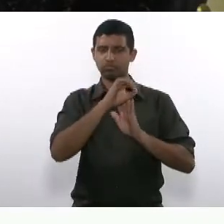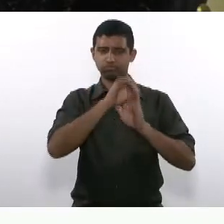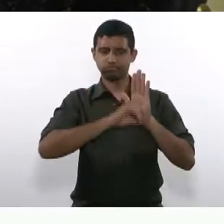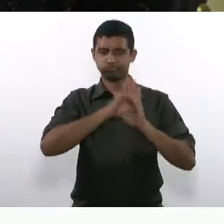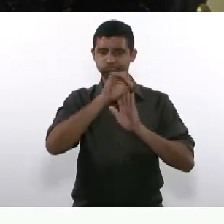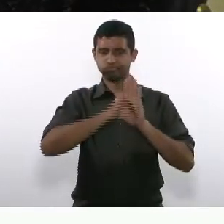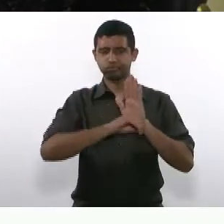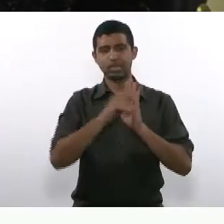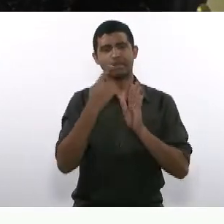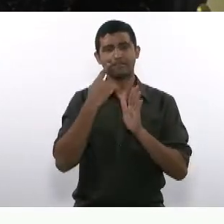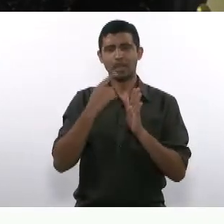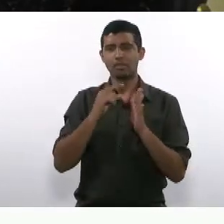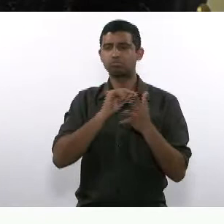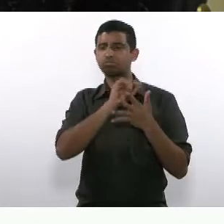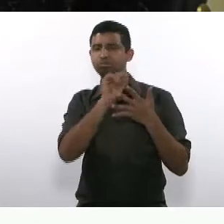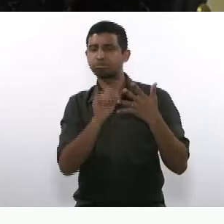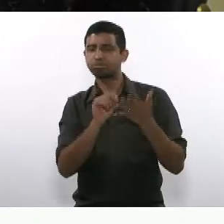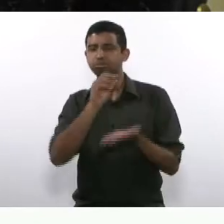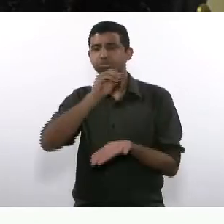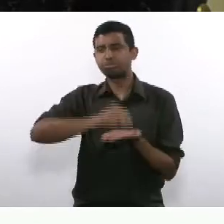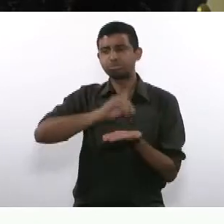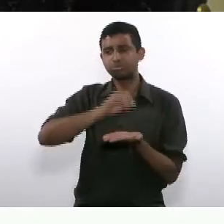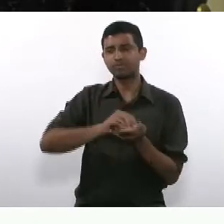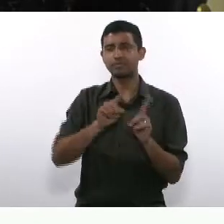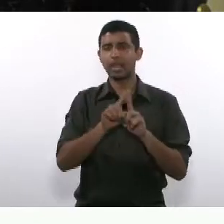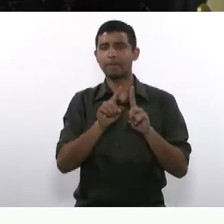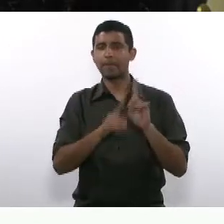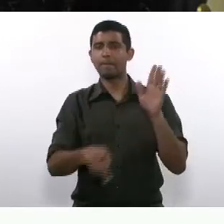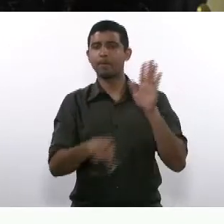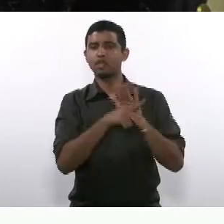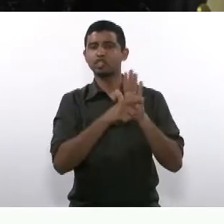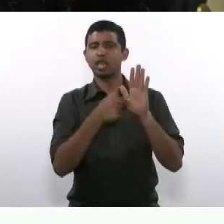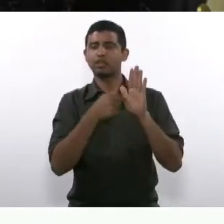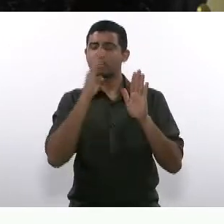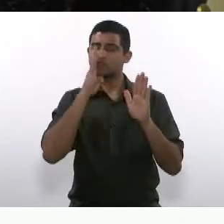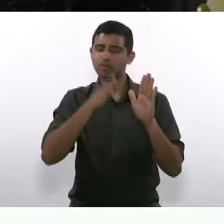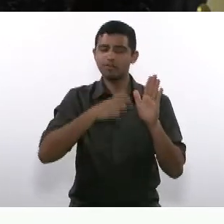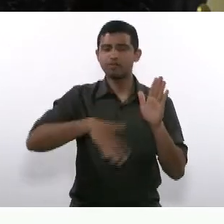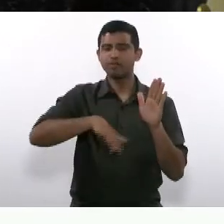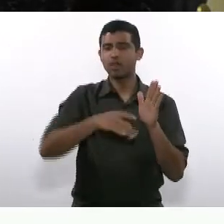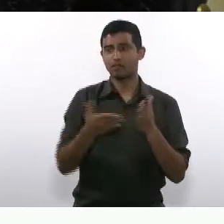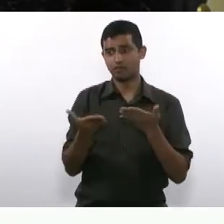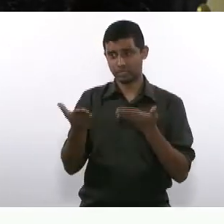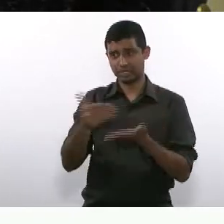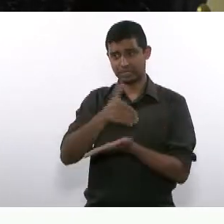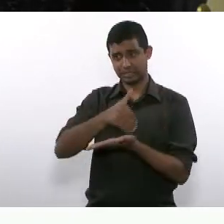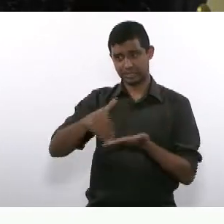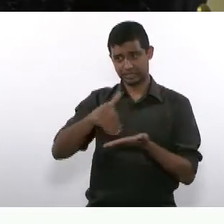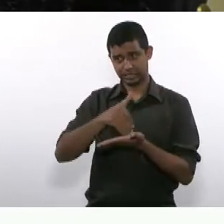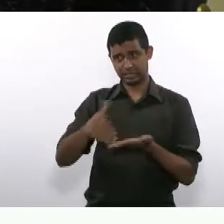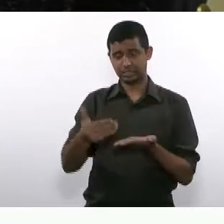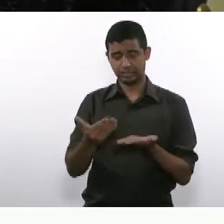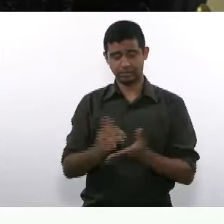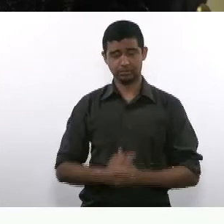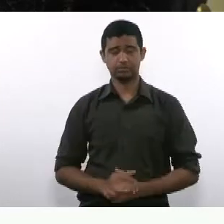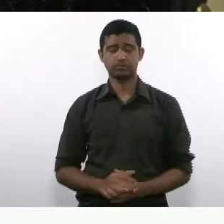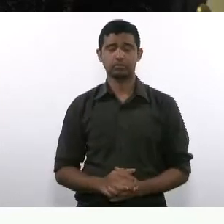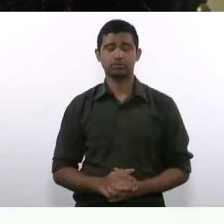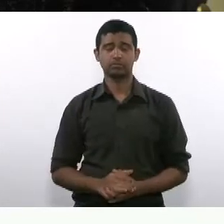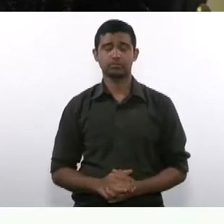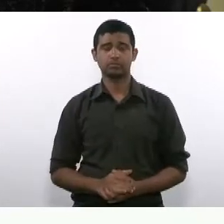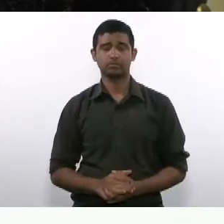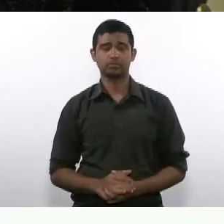demandas, quais projetos específicos, quando a senhora secretária comenta sobre